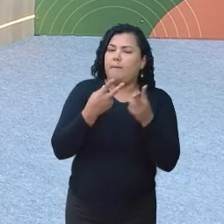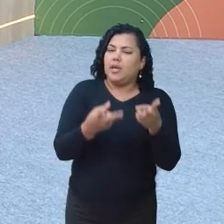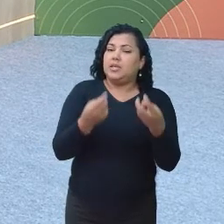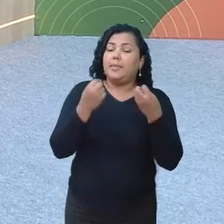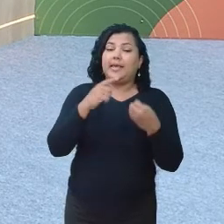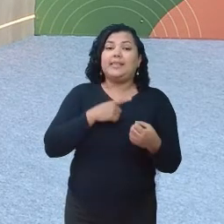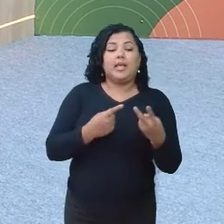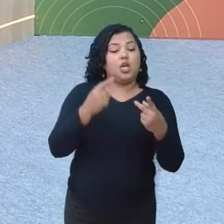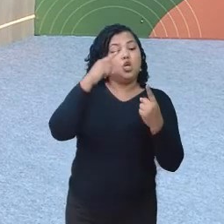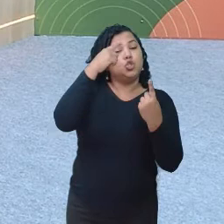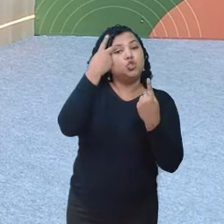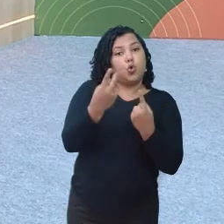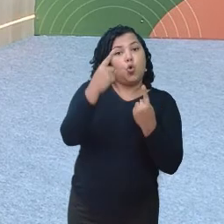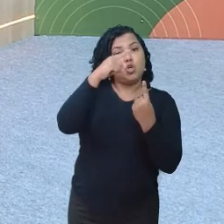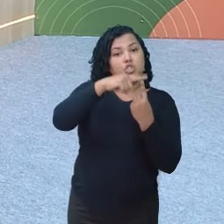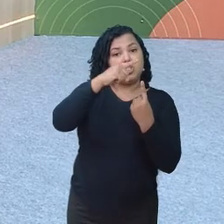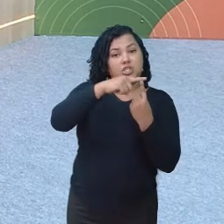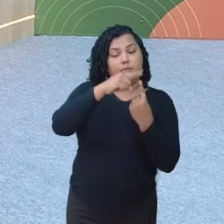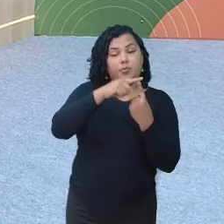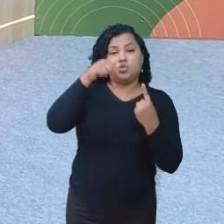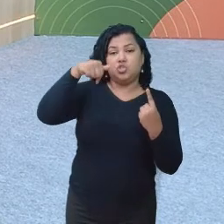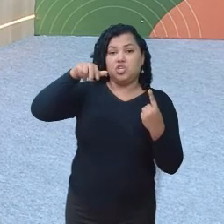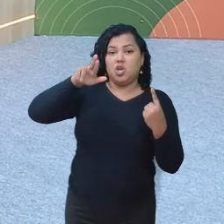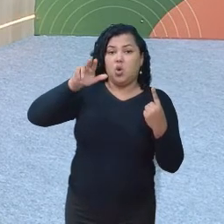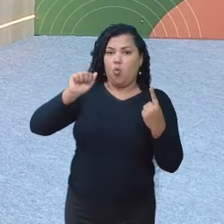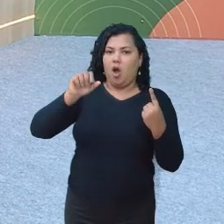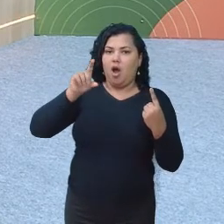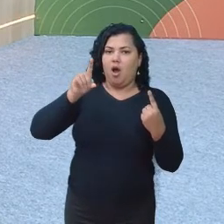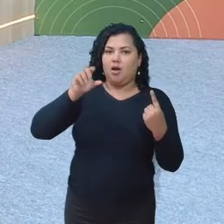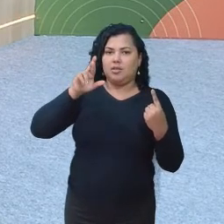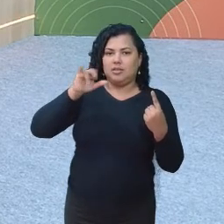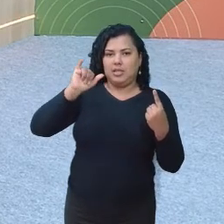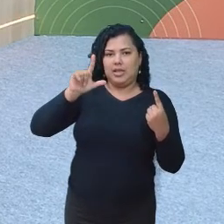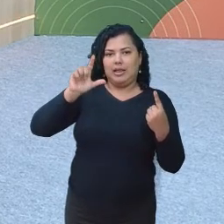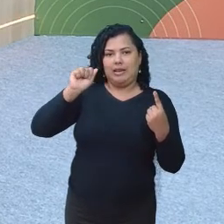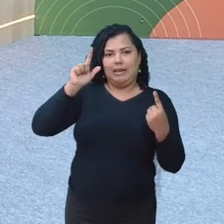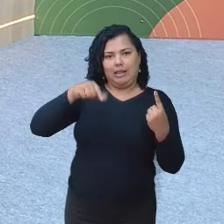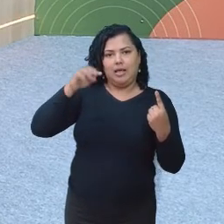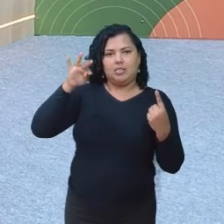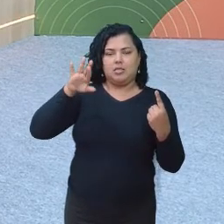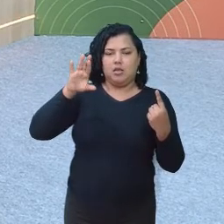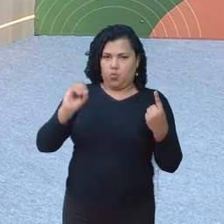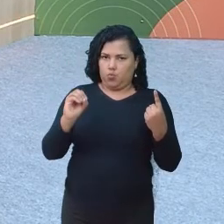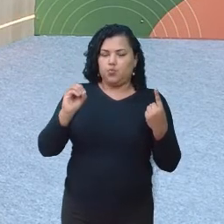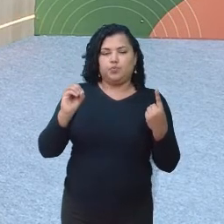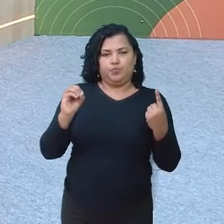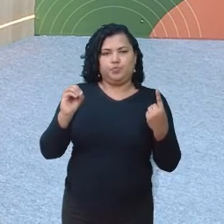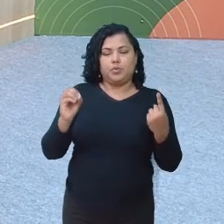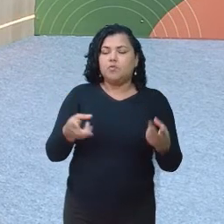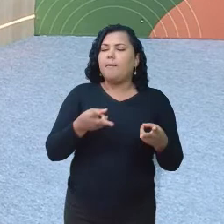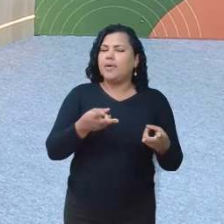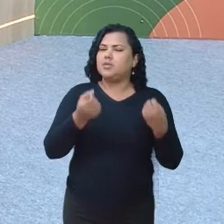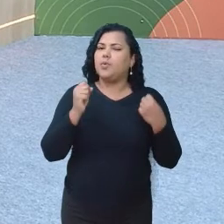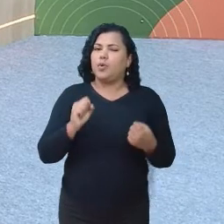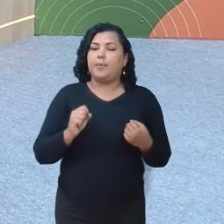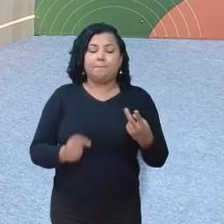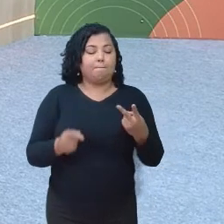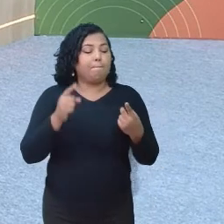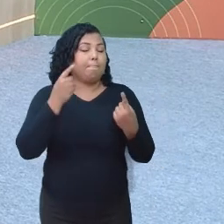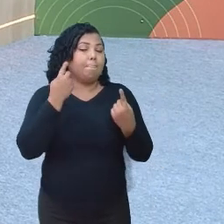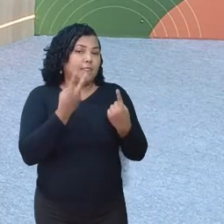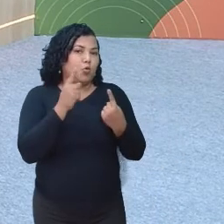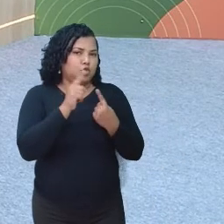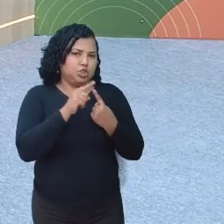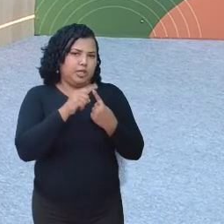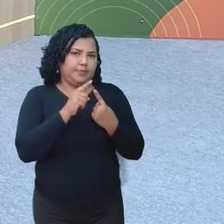um nome a eles, que recebem um nome. Então, para o nosso estudo, a gente vai ver que os quadriláteros vão receber só